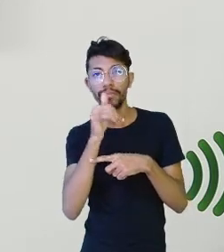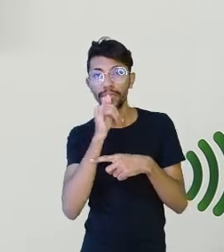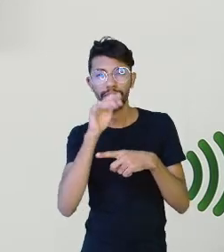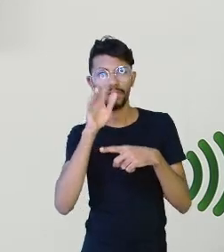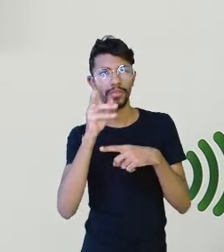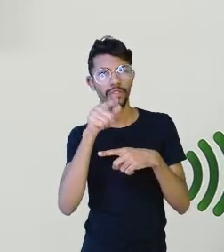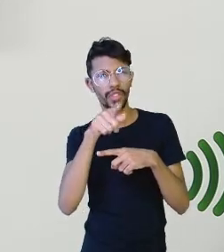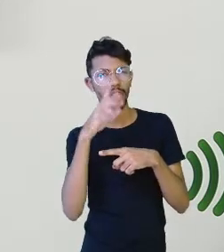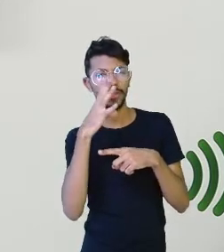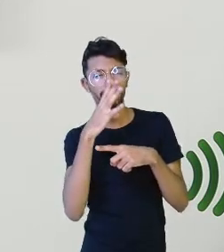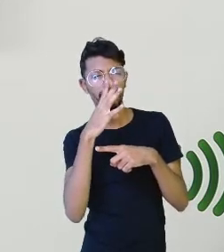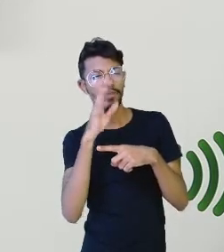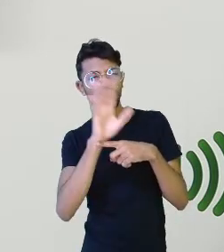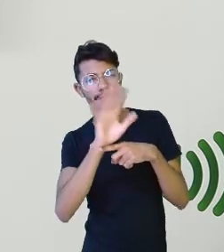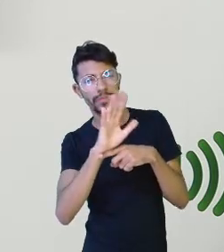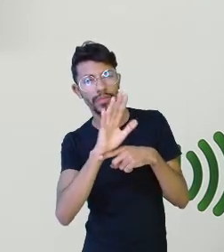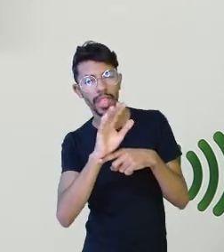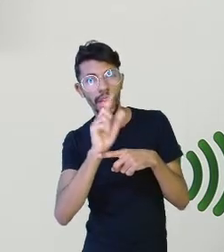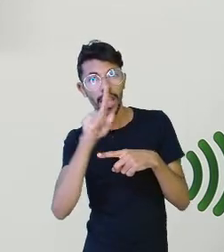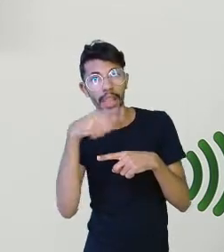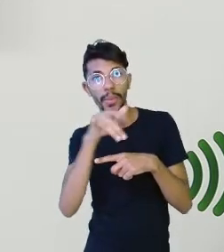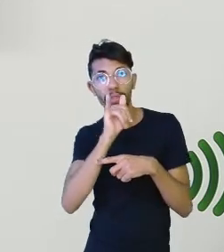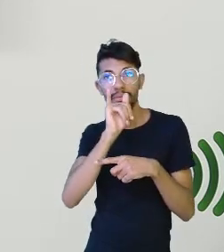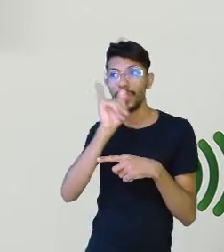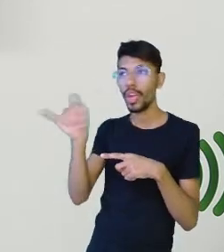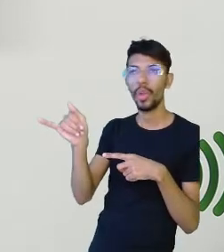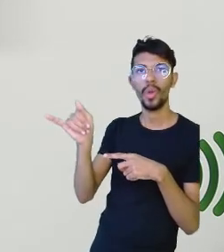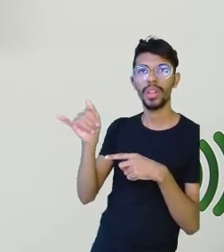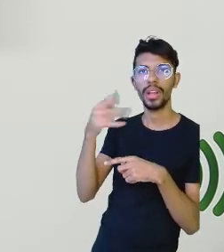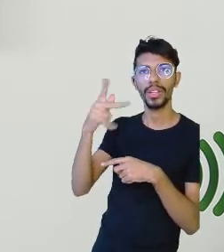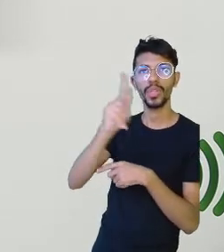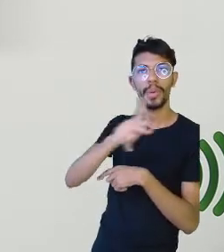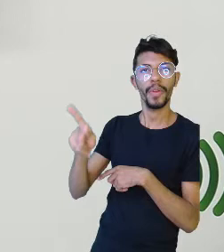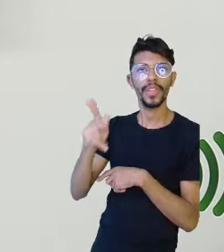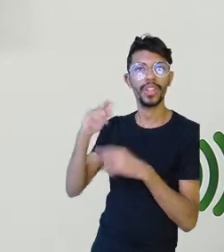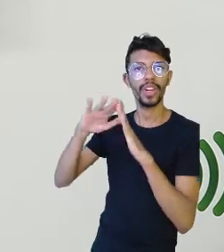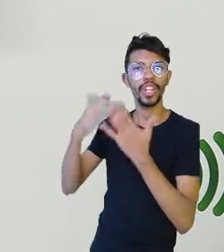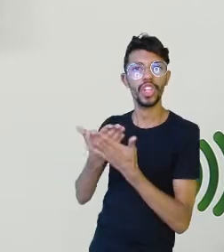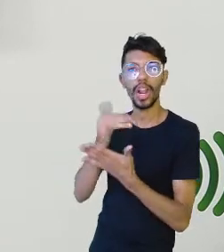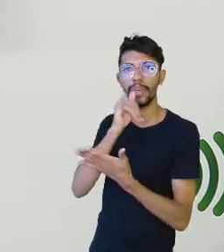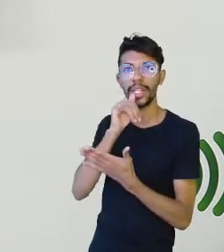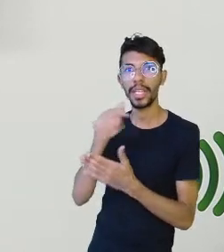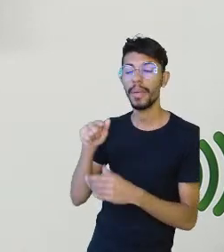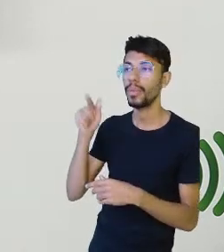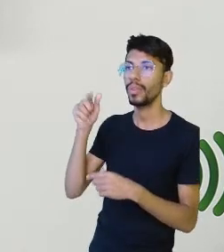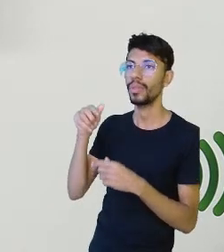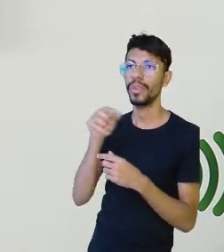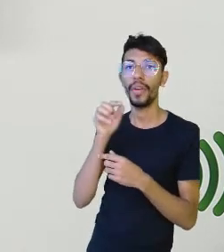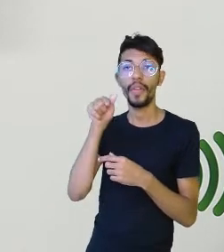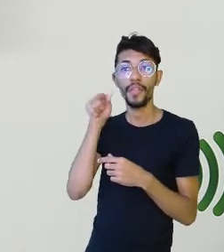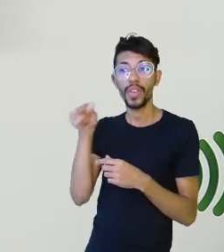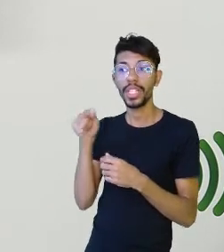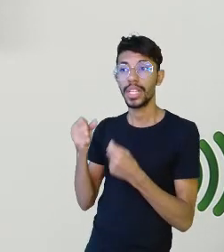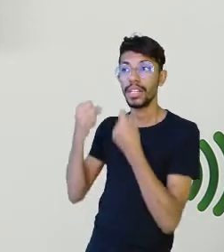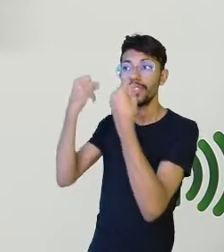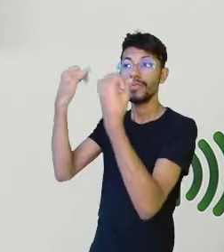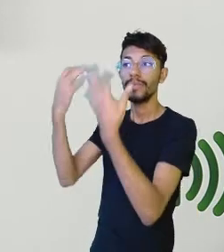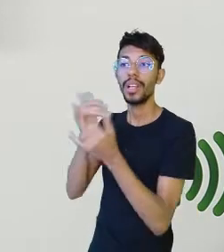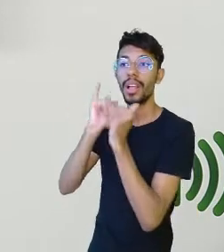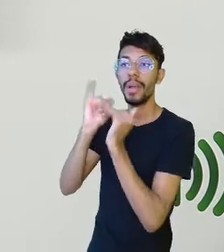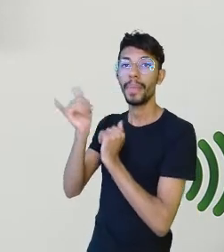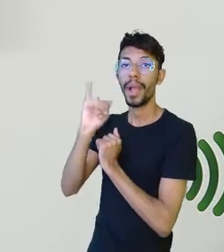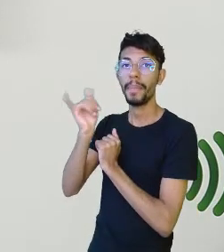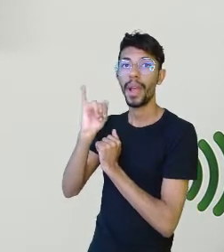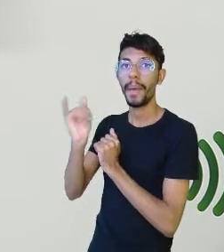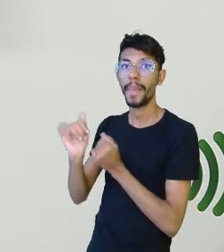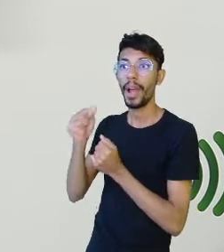história para aquela pessoa. Você não participou daquela situação, você apenas viu e está querendo contá-la para